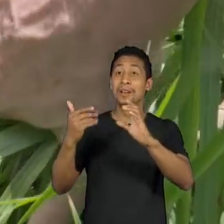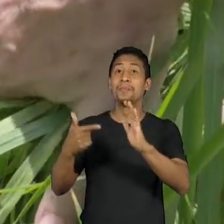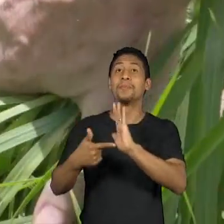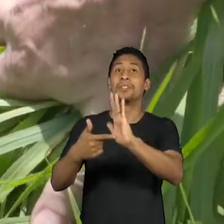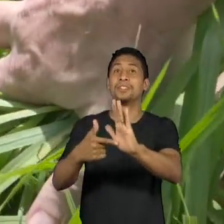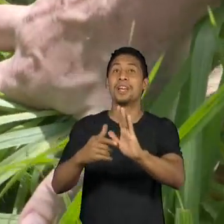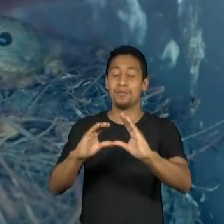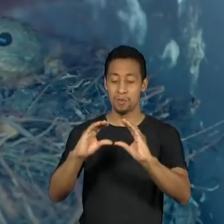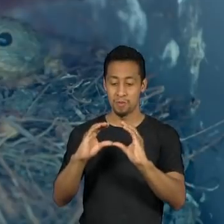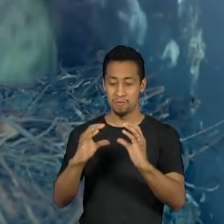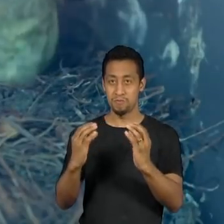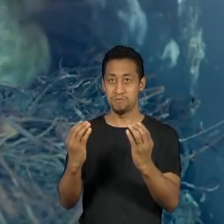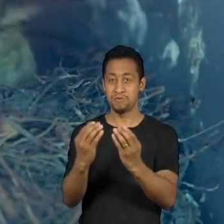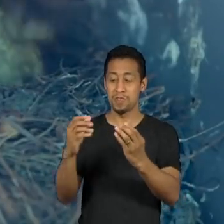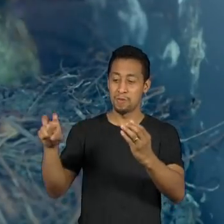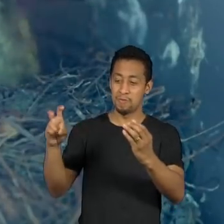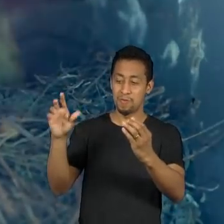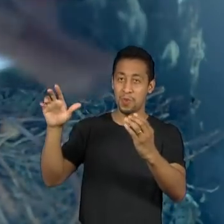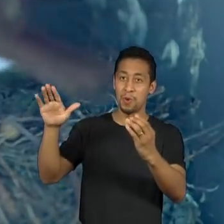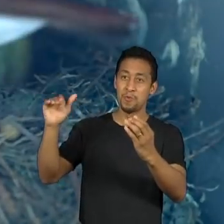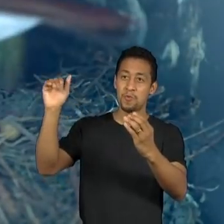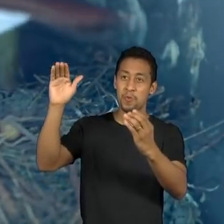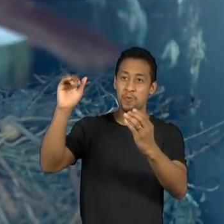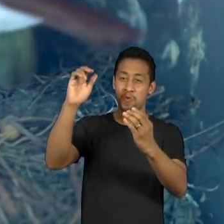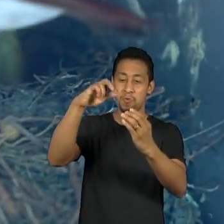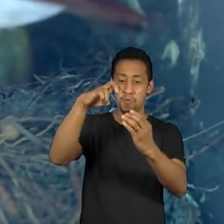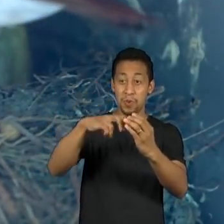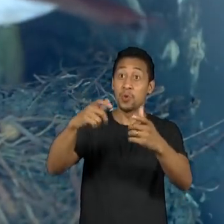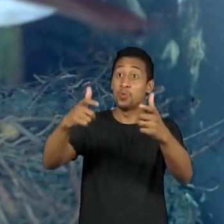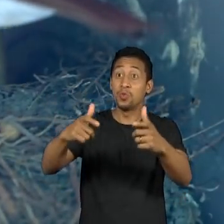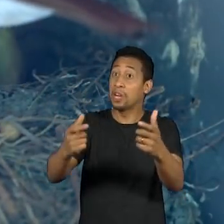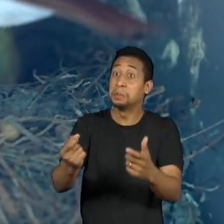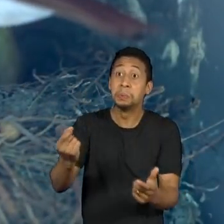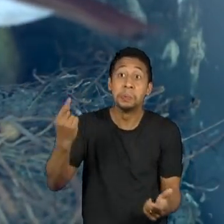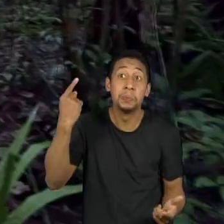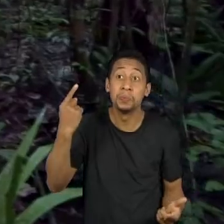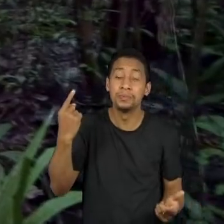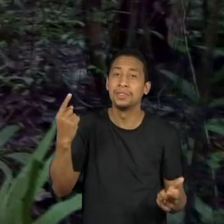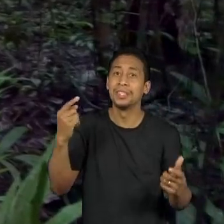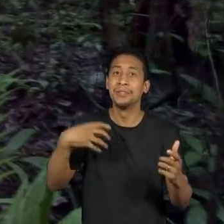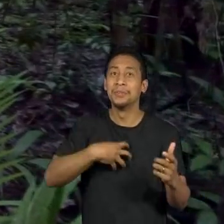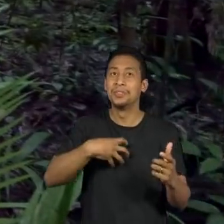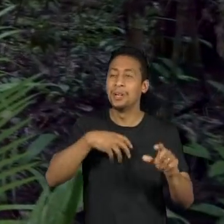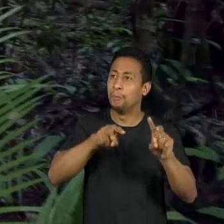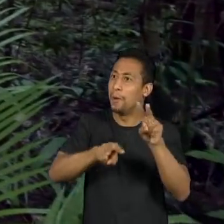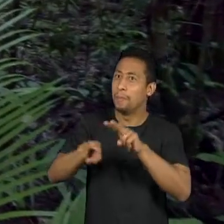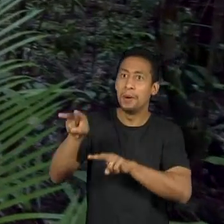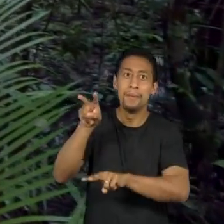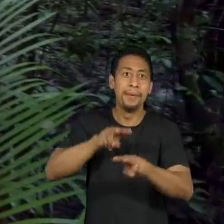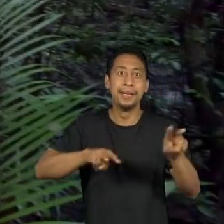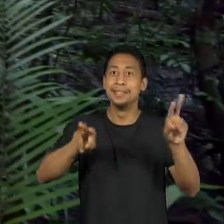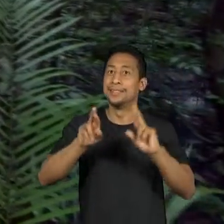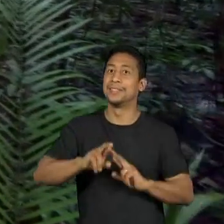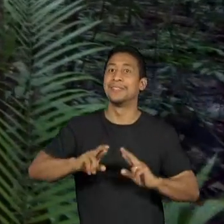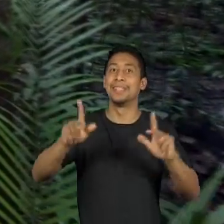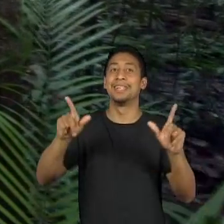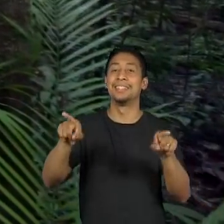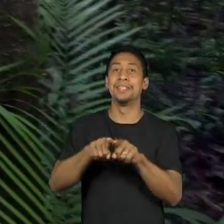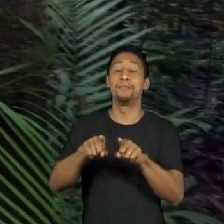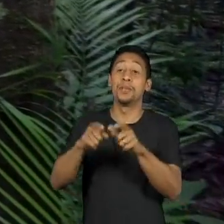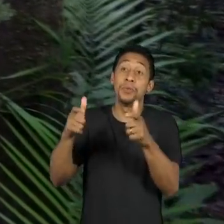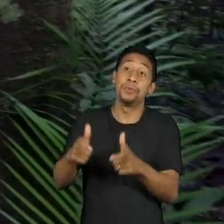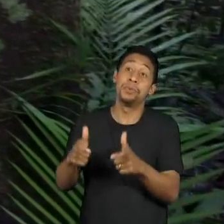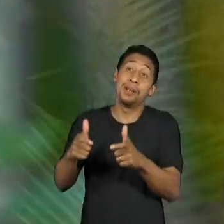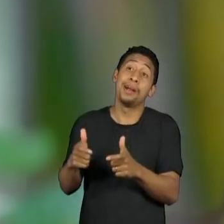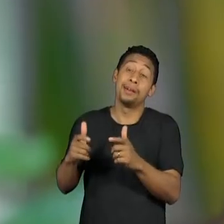lugares inusitados da cidade. Acho que as pessoas elas acabam criando uma percepção nova em relação ao próprio ambiente que elas estão. E eu acho que a